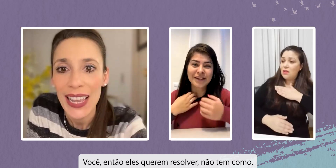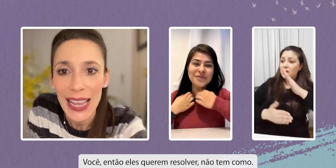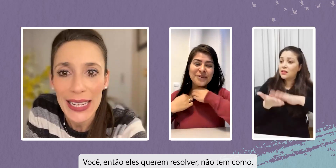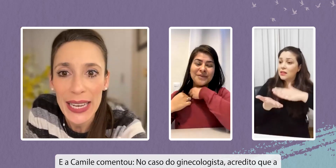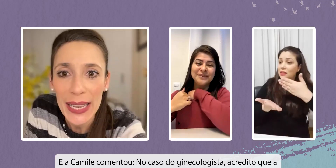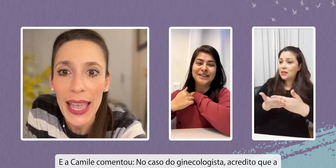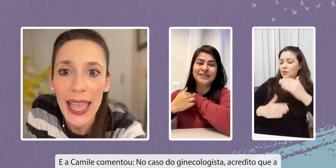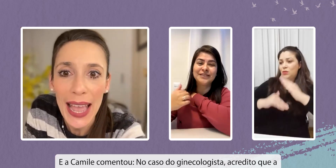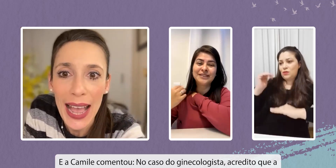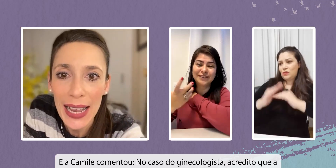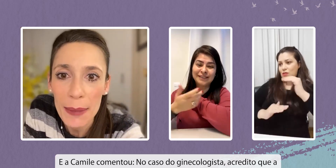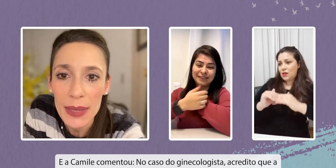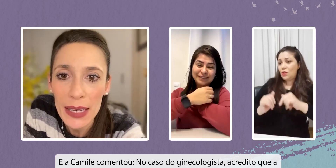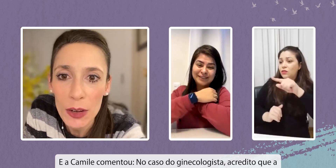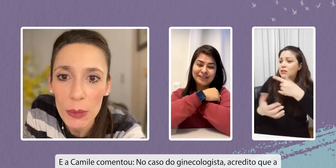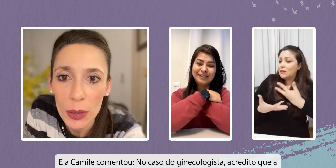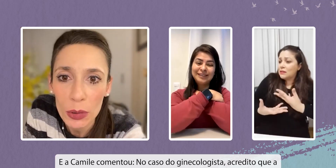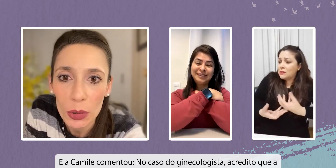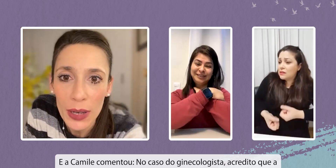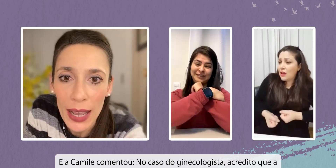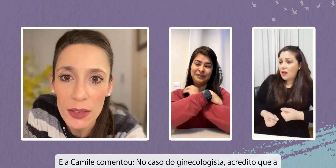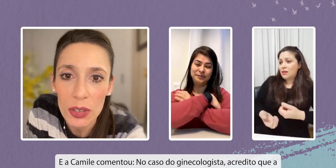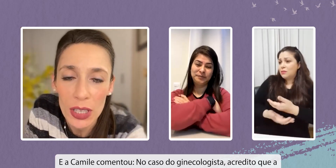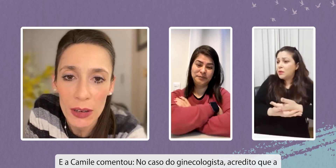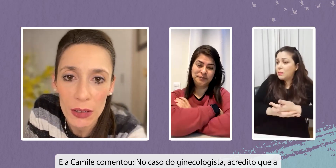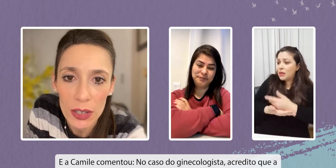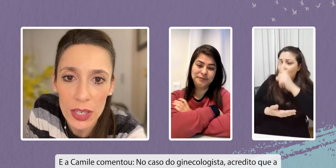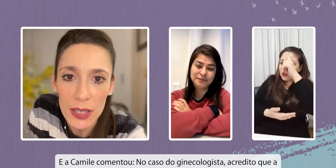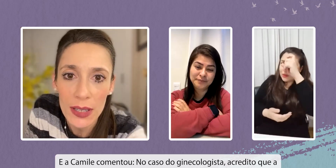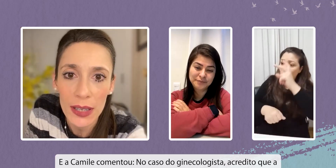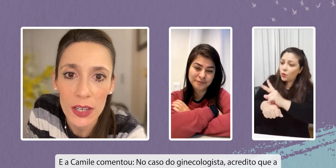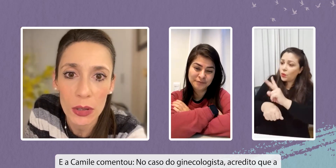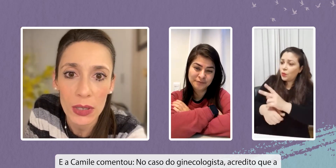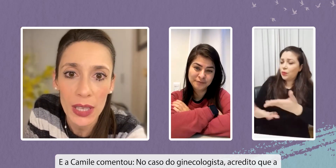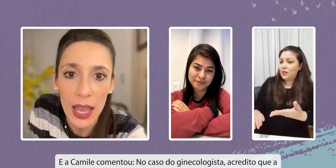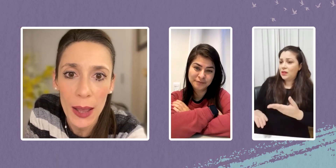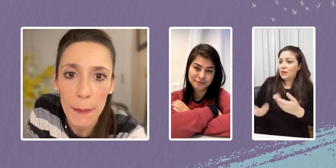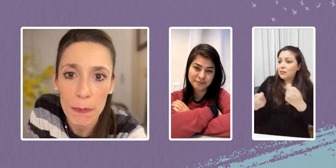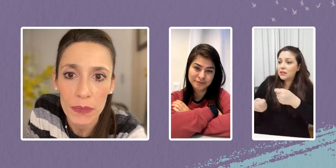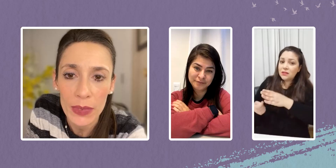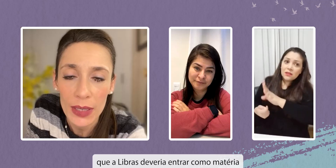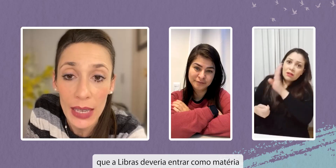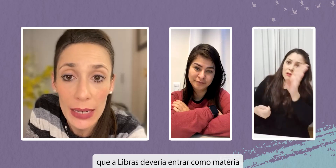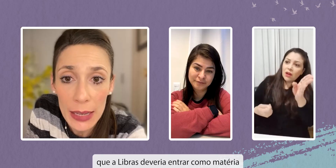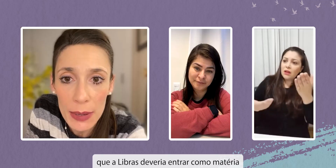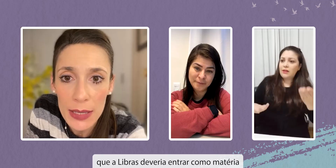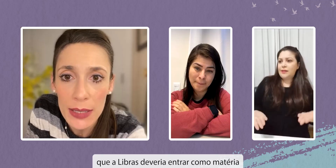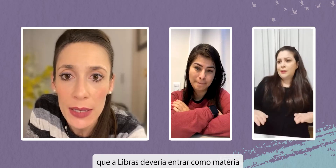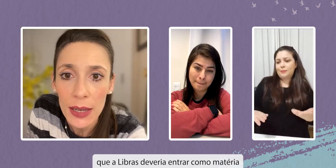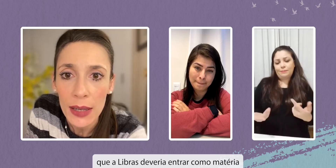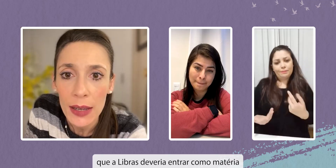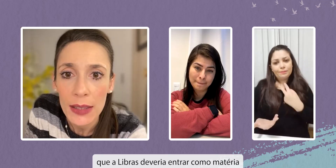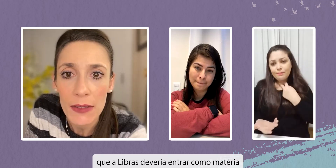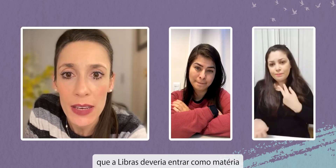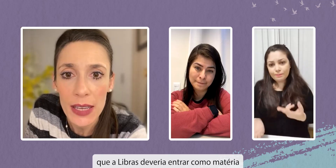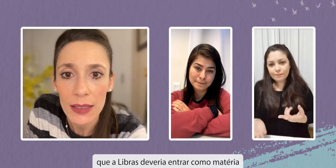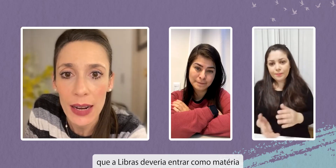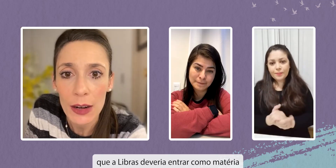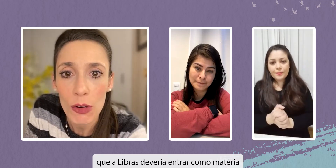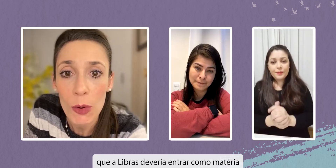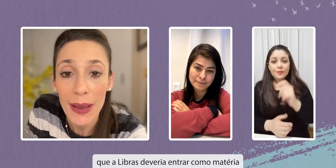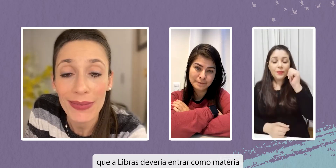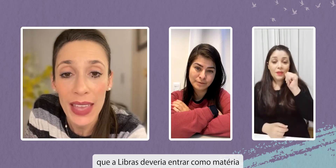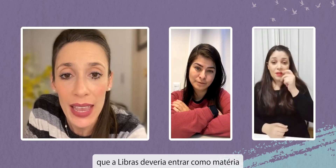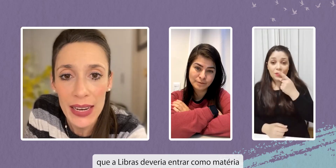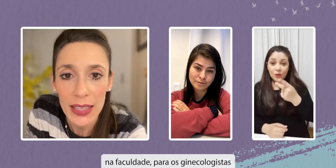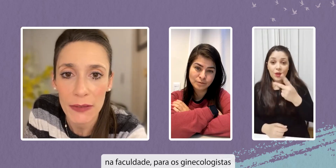Não tem como. Ali, a Camille comentou no caso do ginecologista, acredito que a Libras deveria entrar